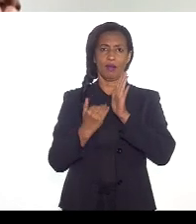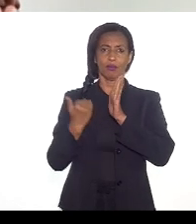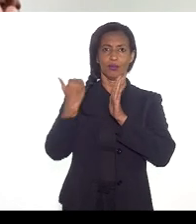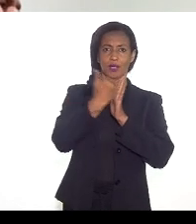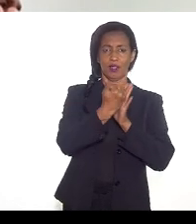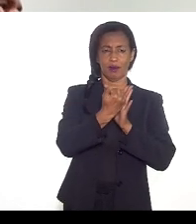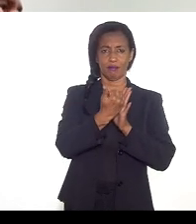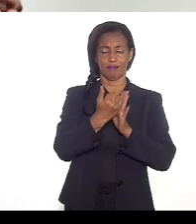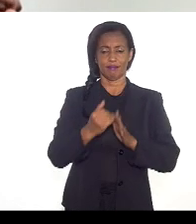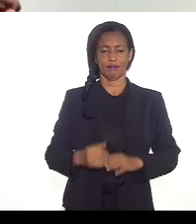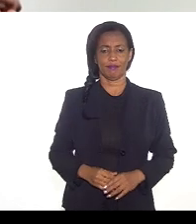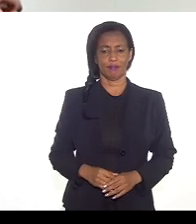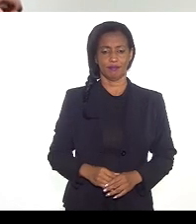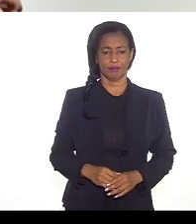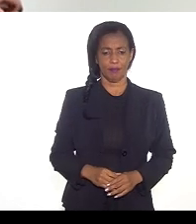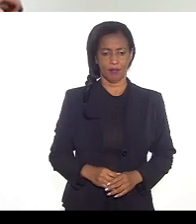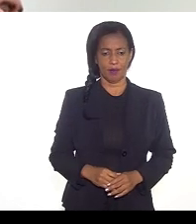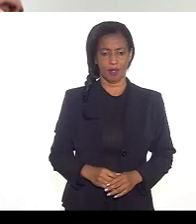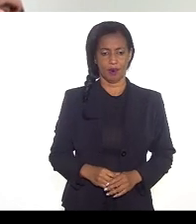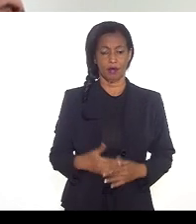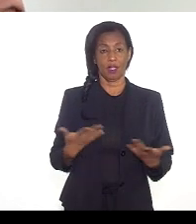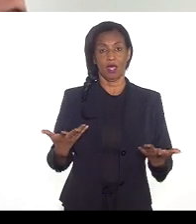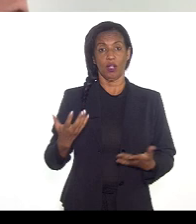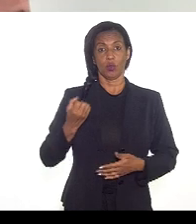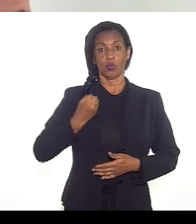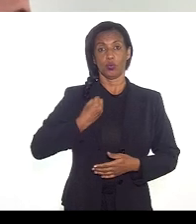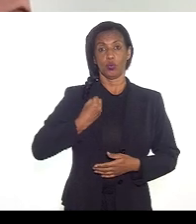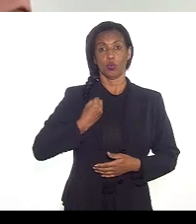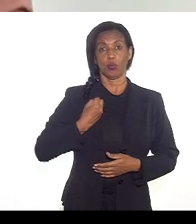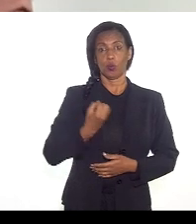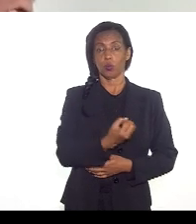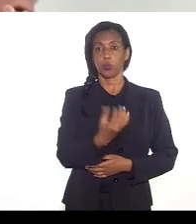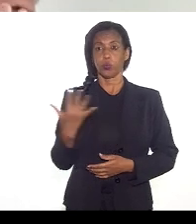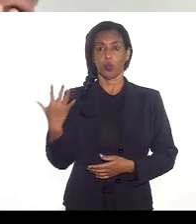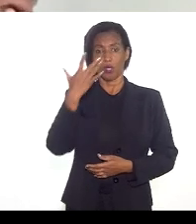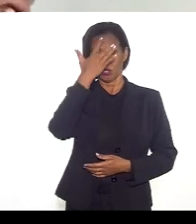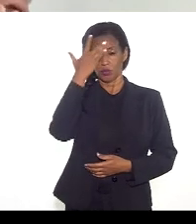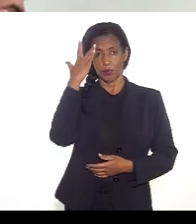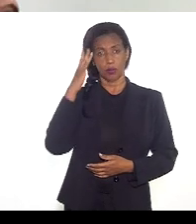Mas é que estabelecendo o número de usuários, mas é...